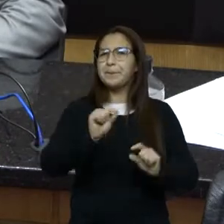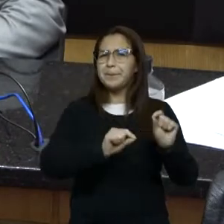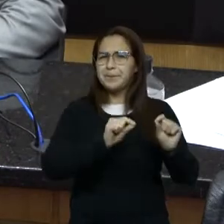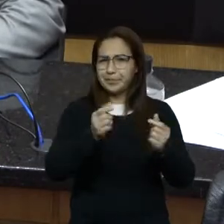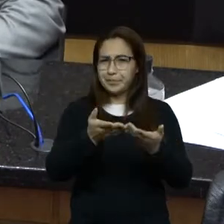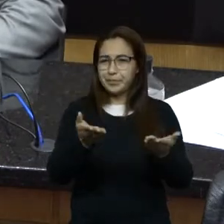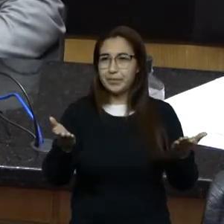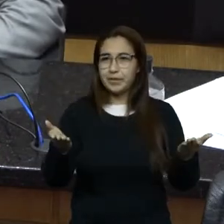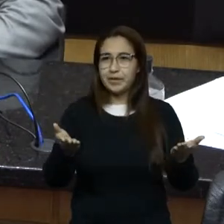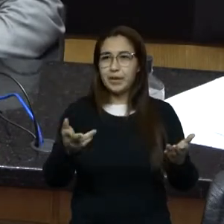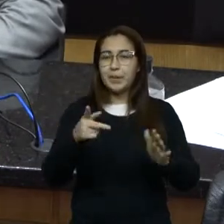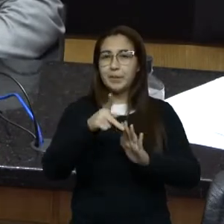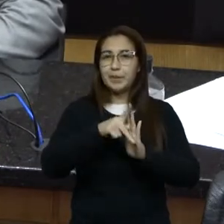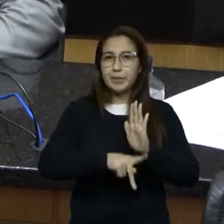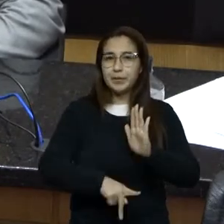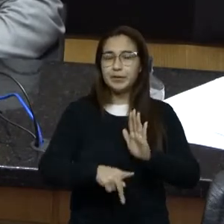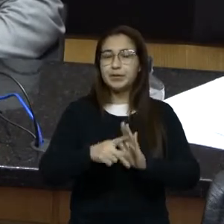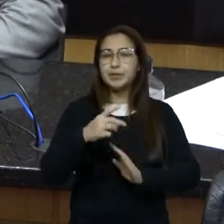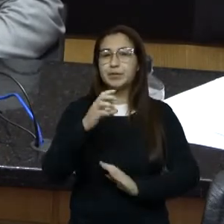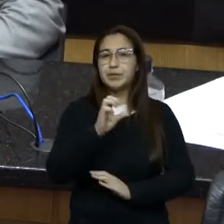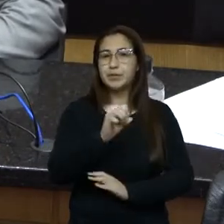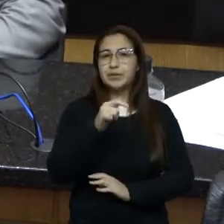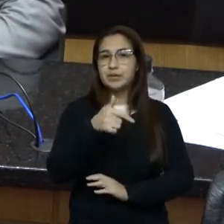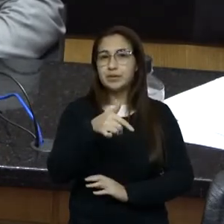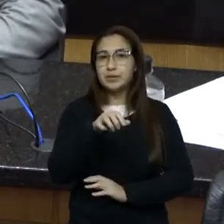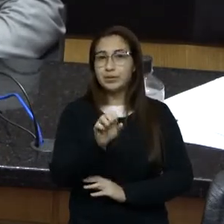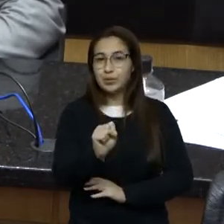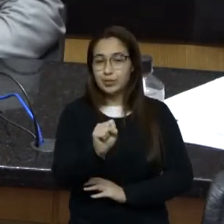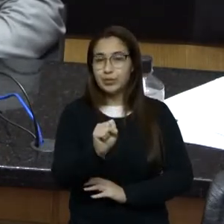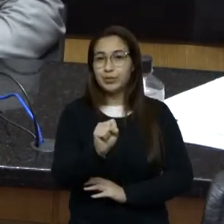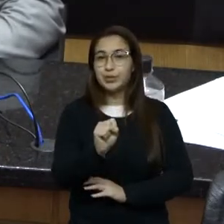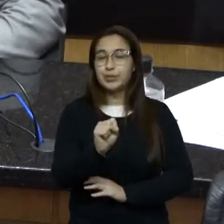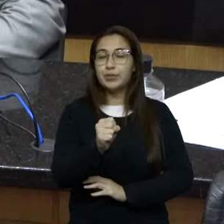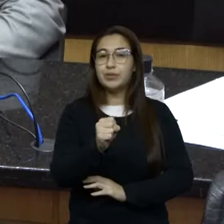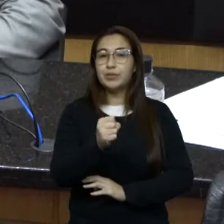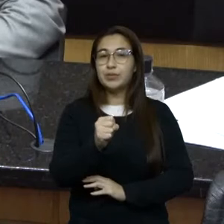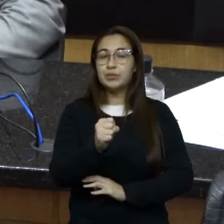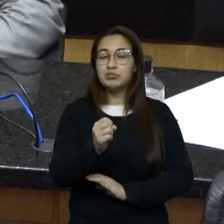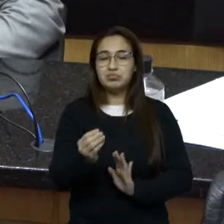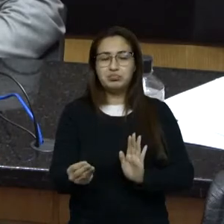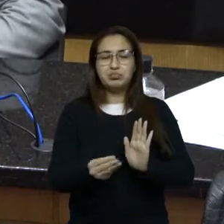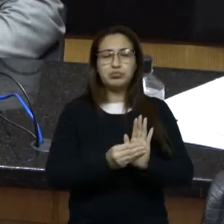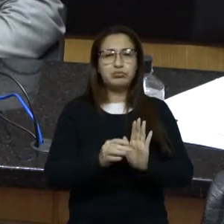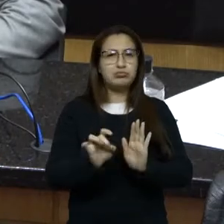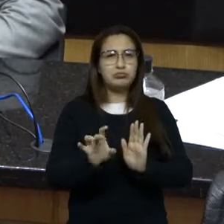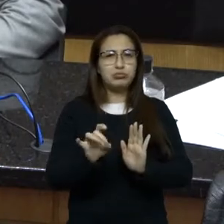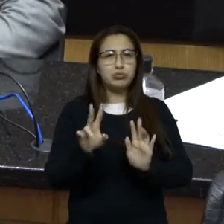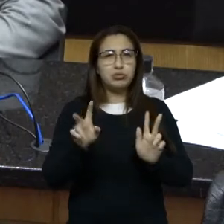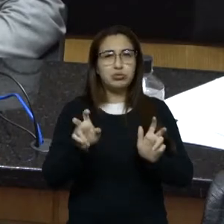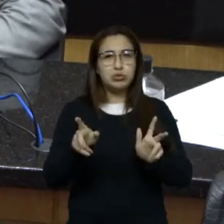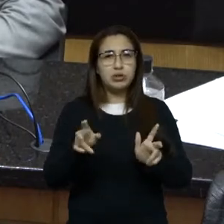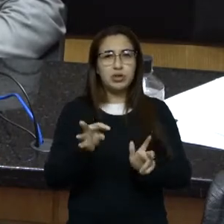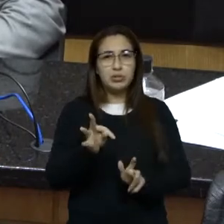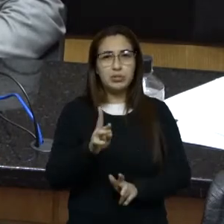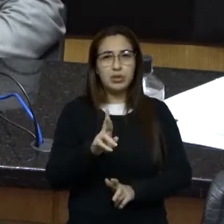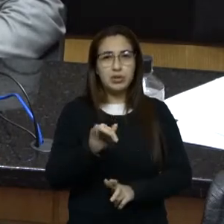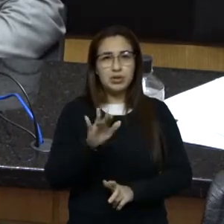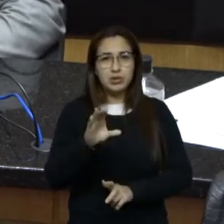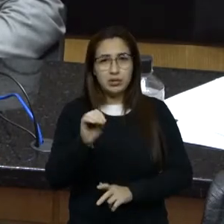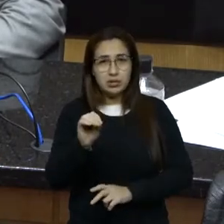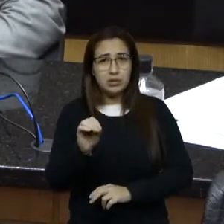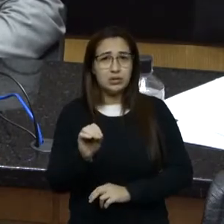de que o projeto - 0 78 nele não consta só a questão da farinha de trigo